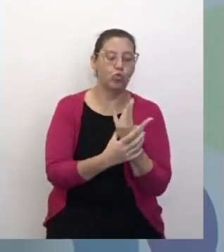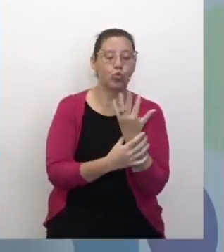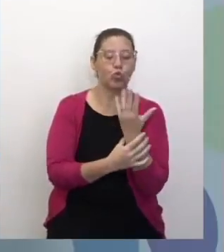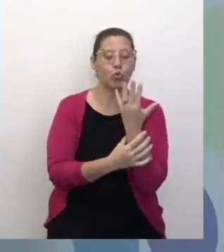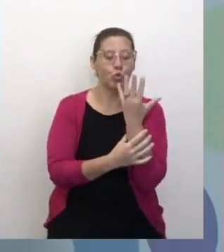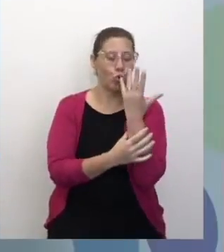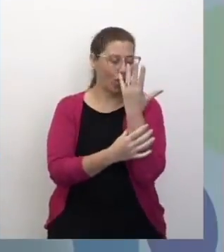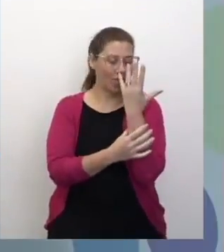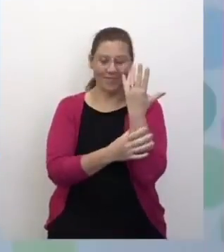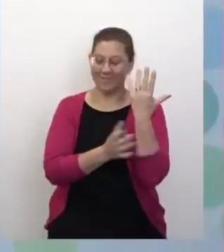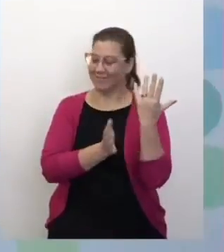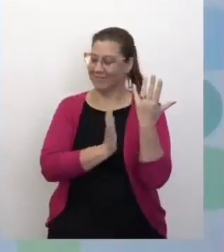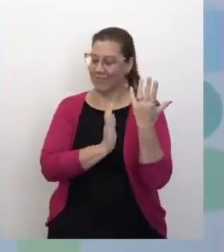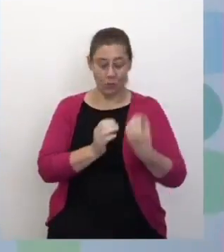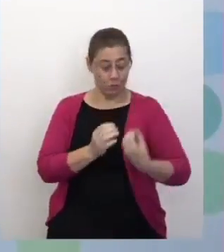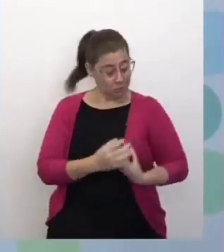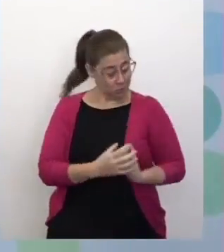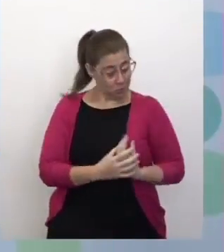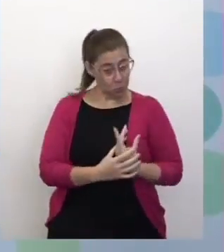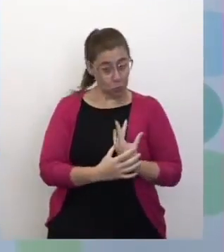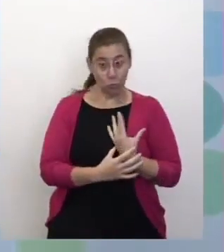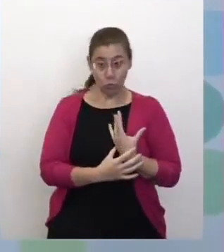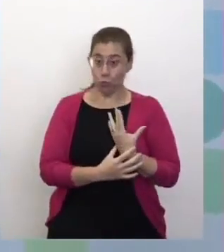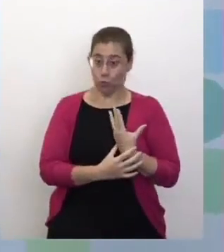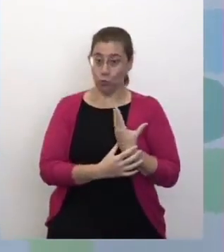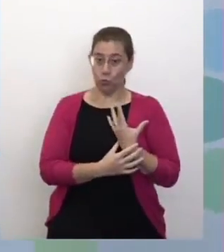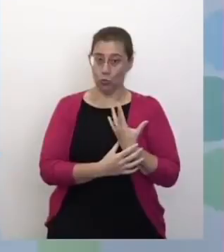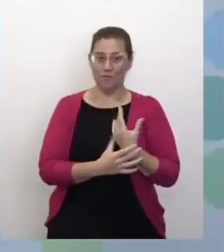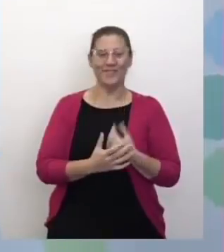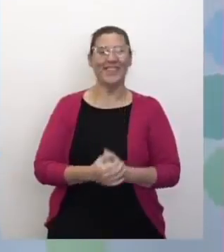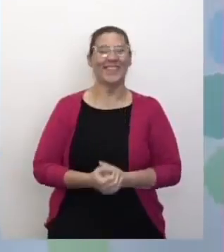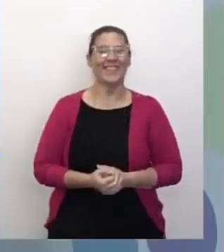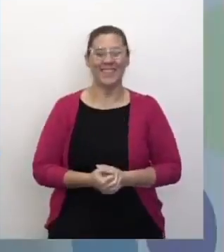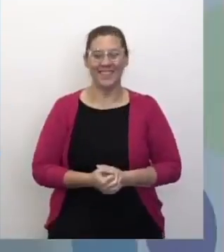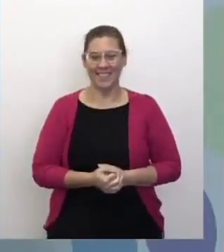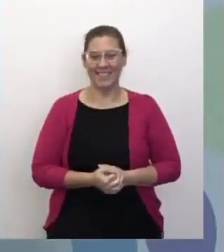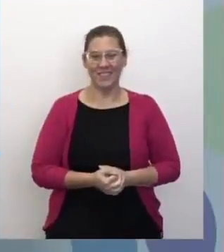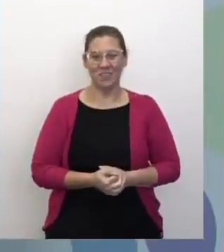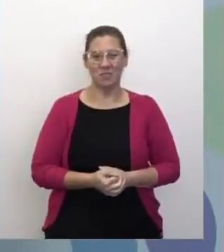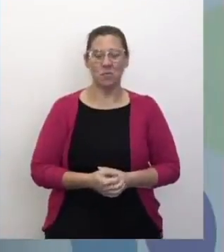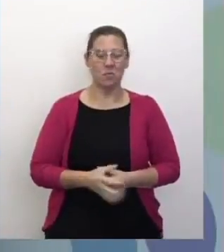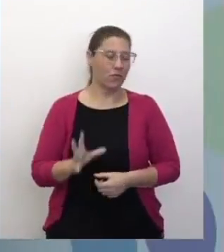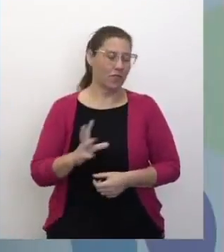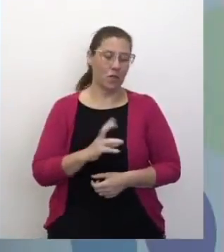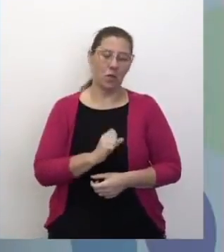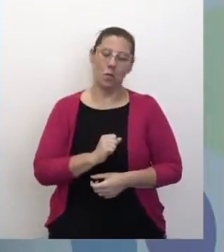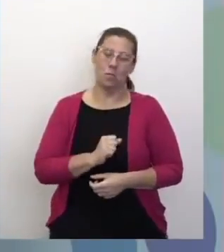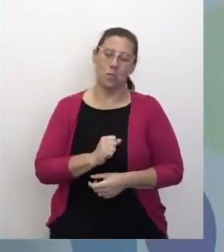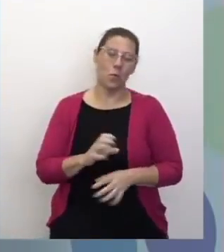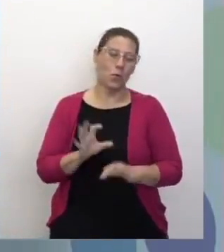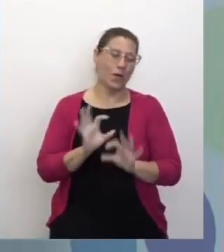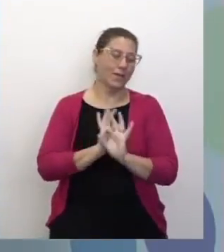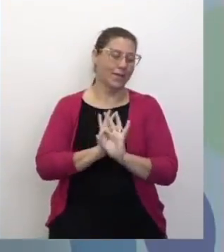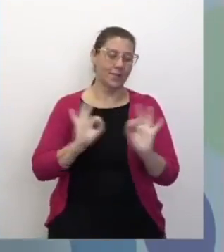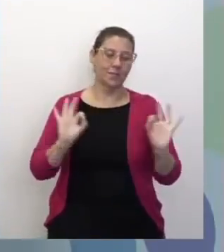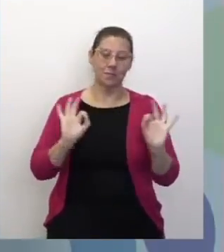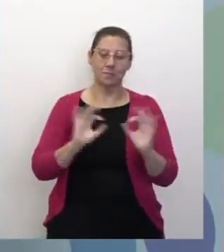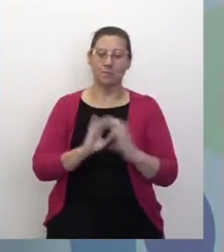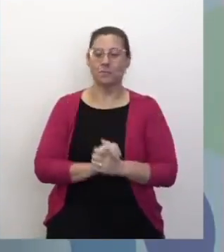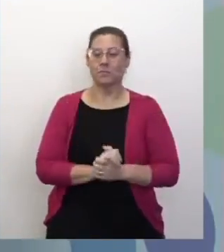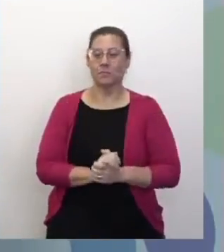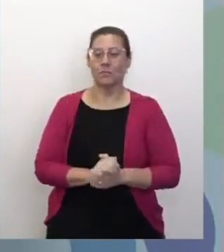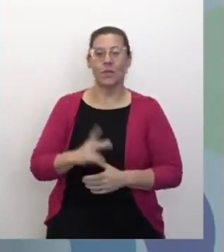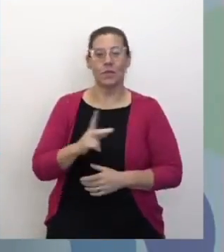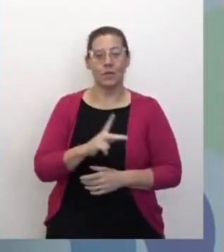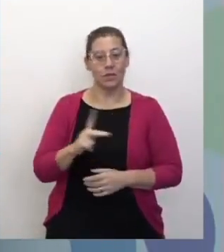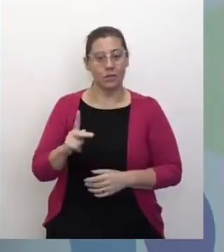corações. Pensei que você fosse terminar, mas deixa para os alunos terminarem, né? Exato, o amor é maravilhoso, vou continuar falando sobre isso, então vamos lá? Professora